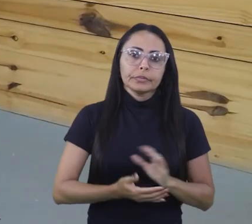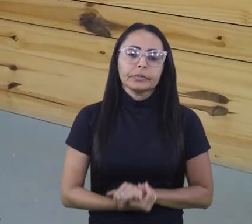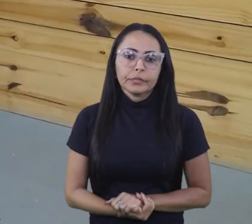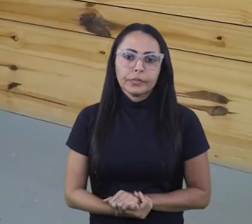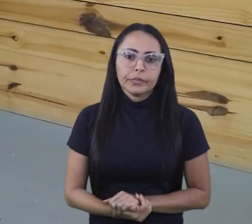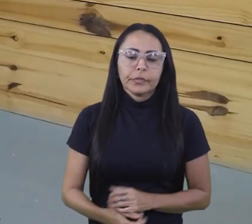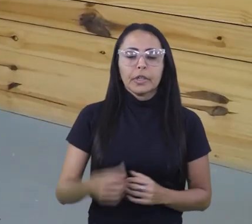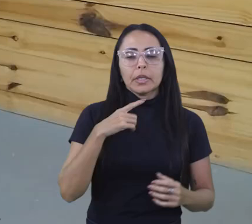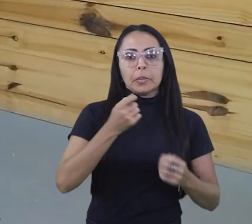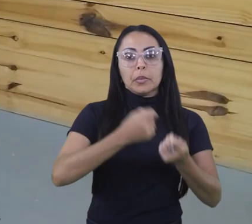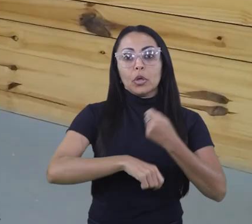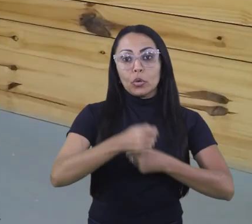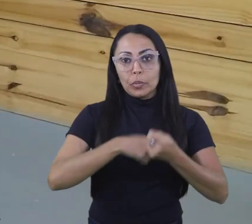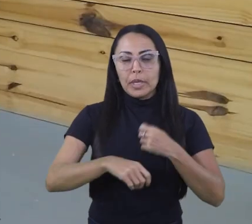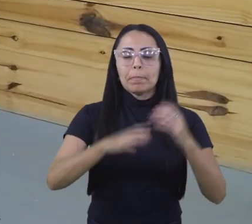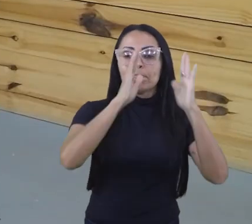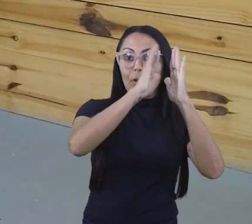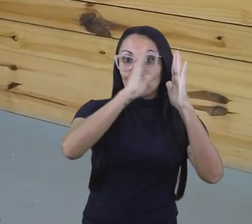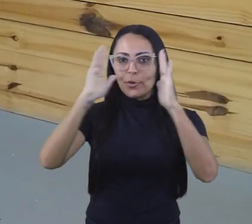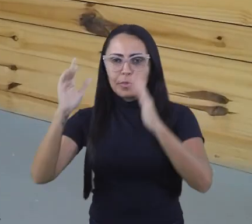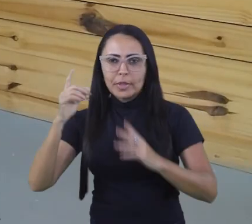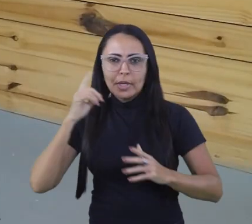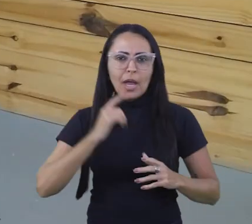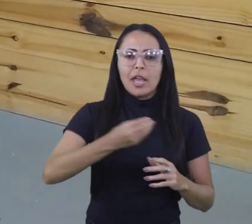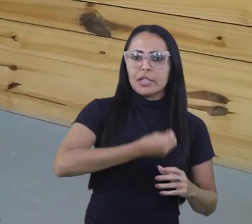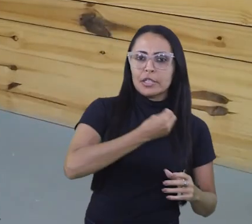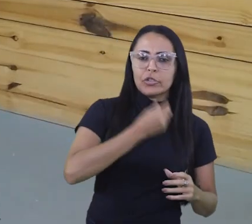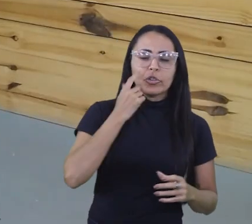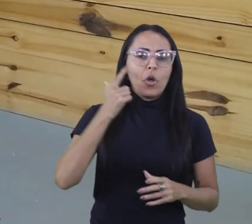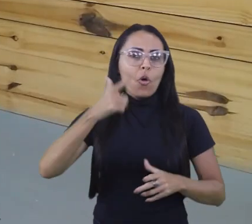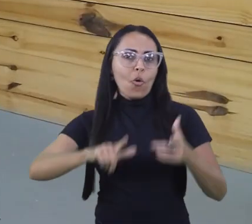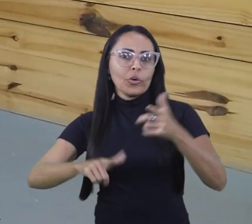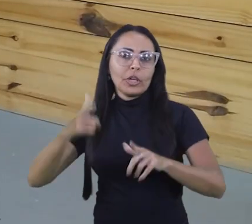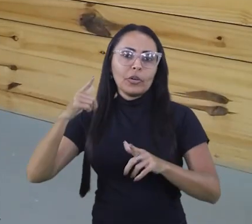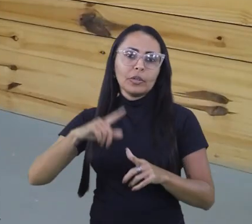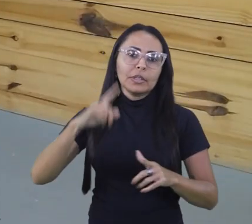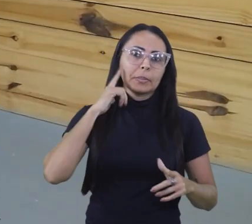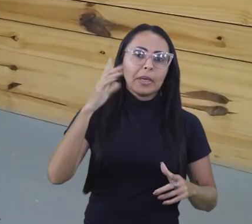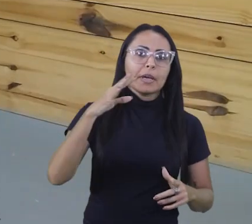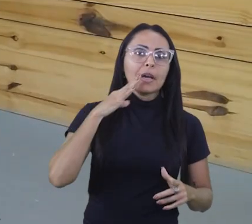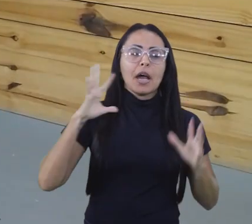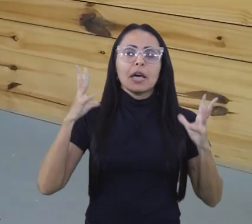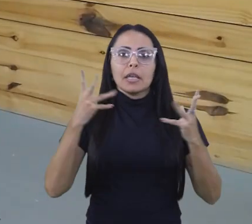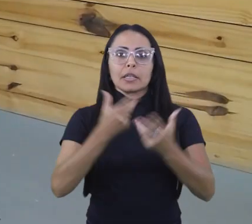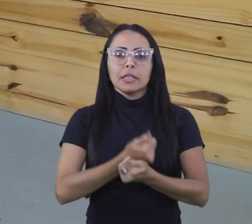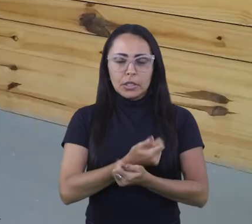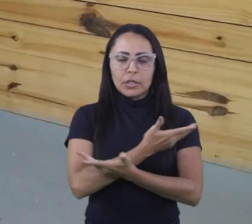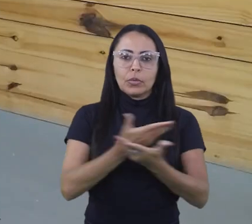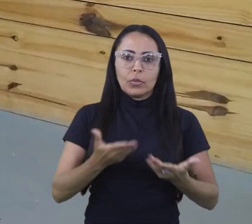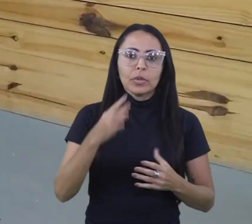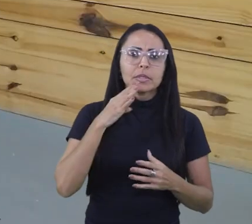aí vem biblioteconomia. Dentro de biblioteconomia, existem outras, digamos assim, sub-áreas do conhecimento. Representação da